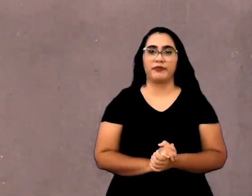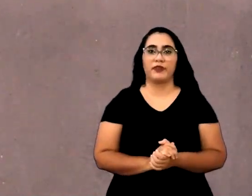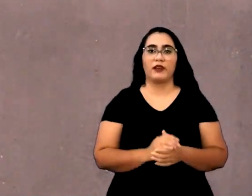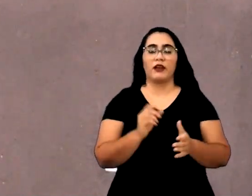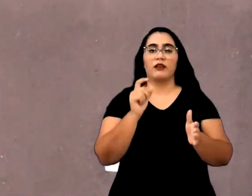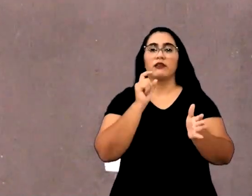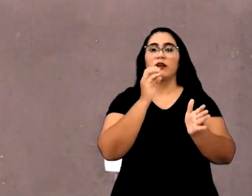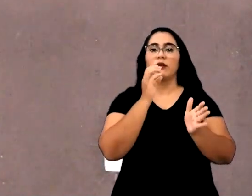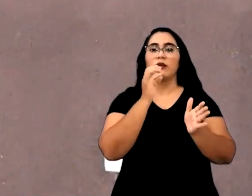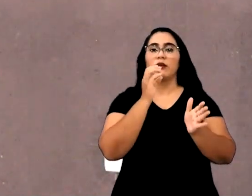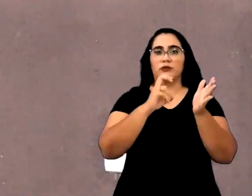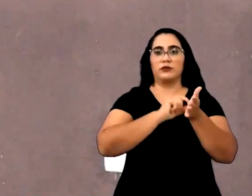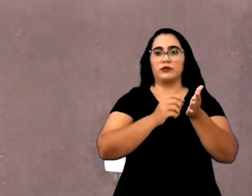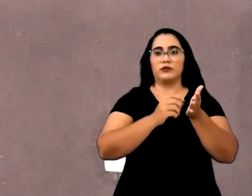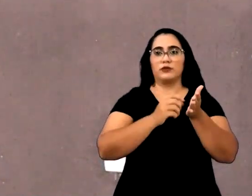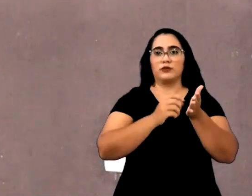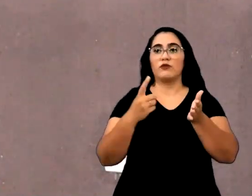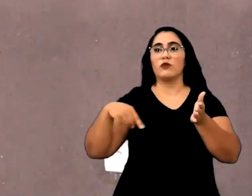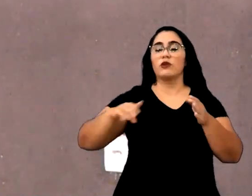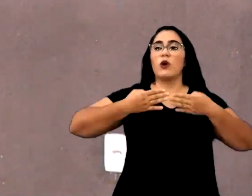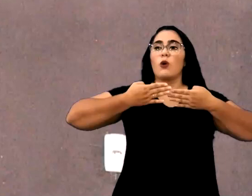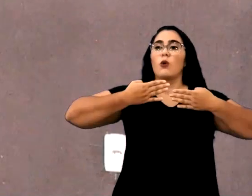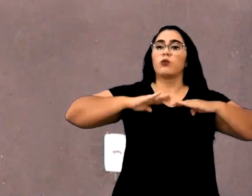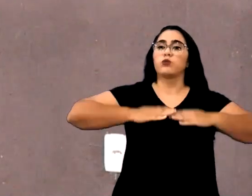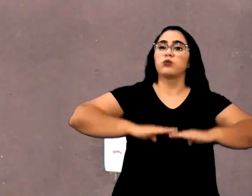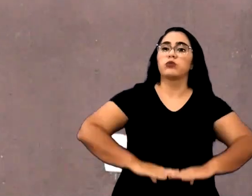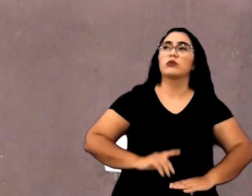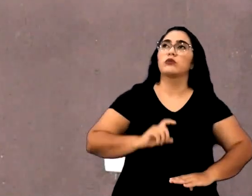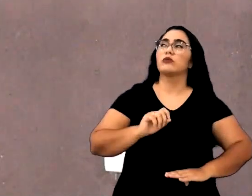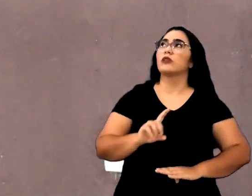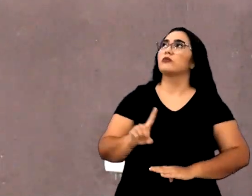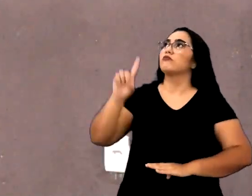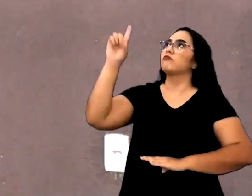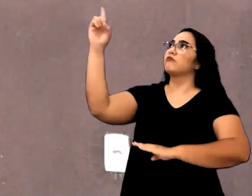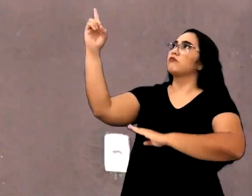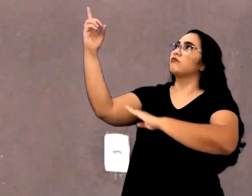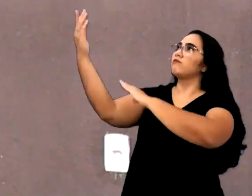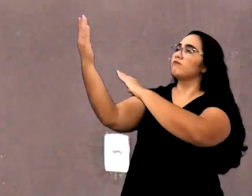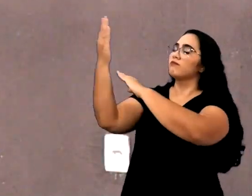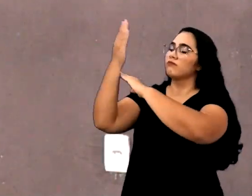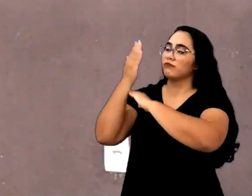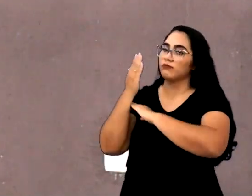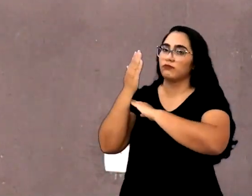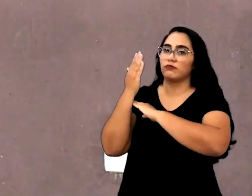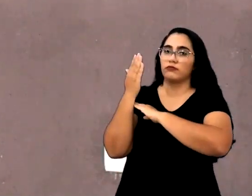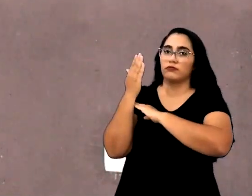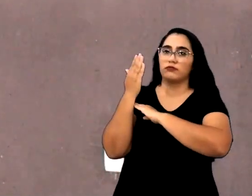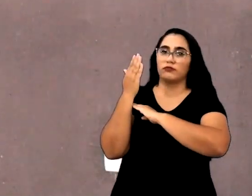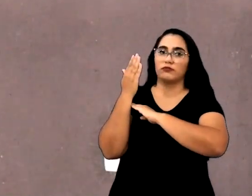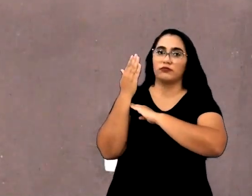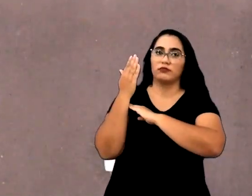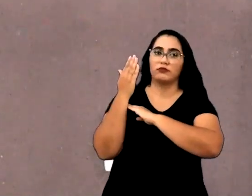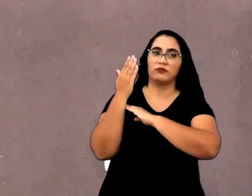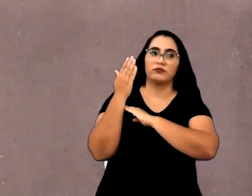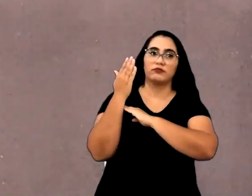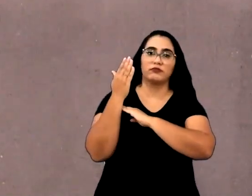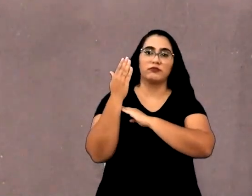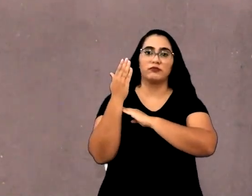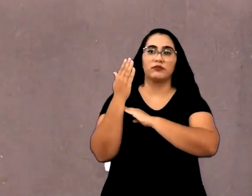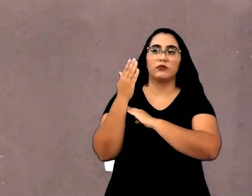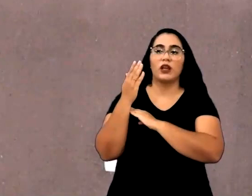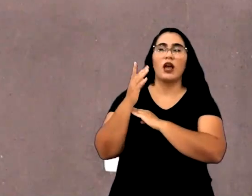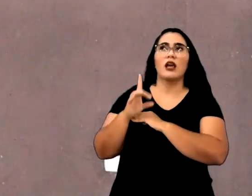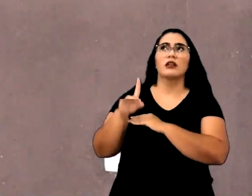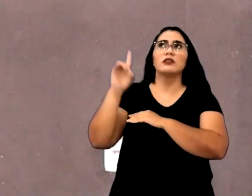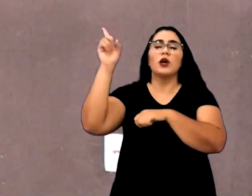5, 6, desculpa. Humilhai-vos, portanto, sobre a poderosa mão de Deus, para que ele, em